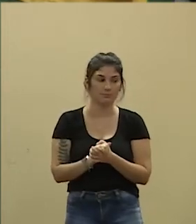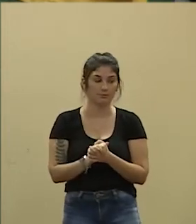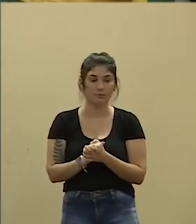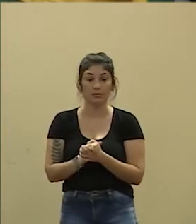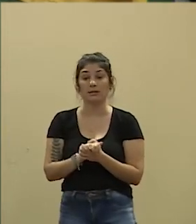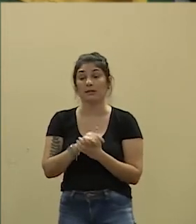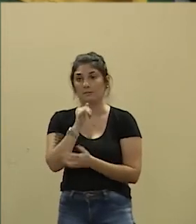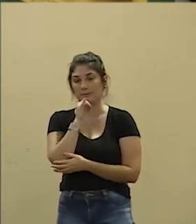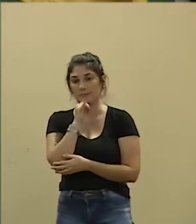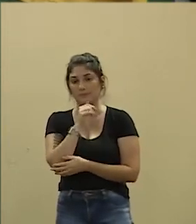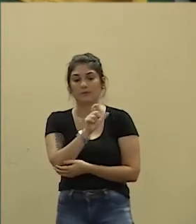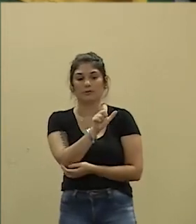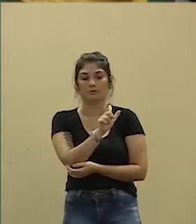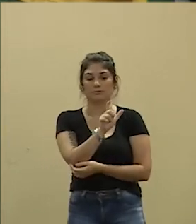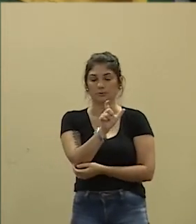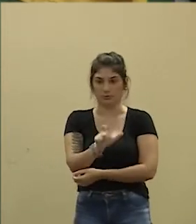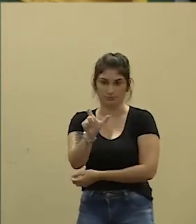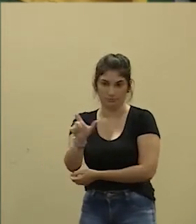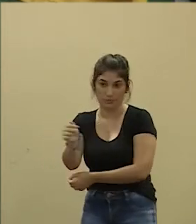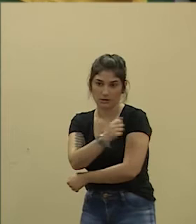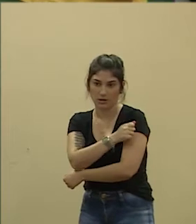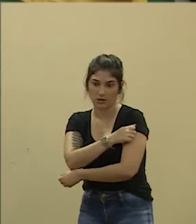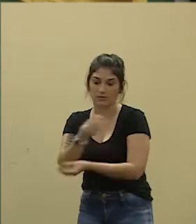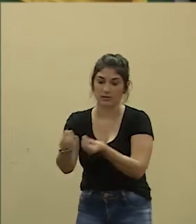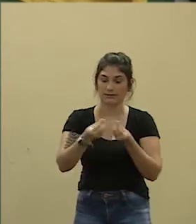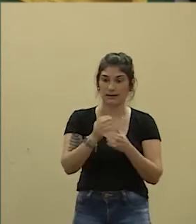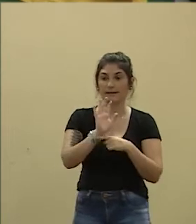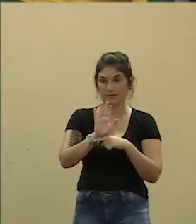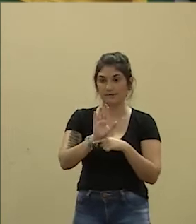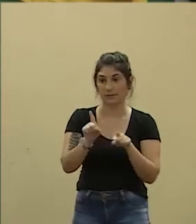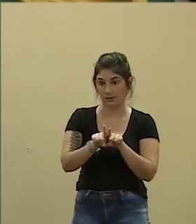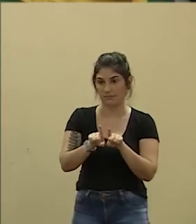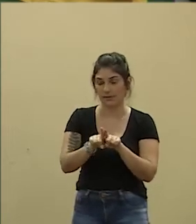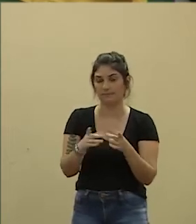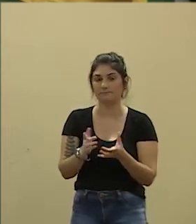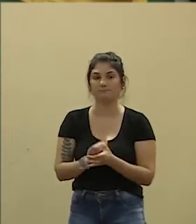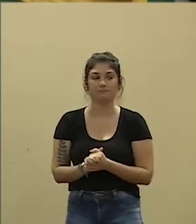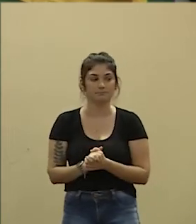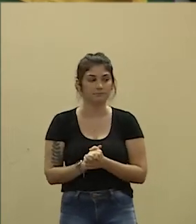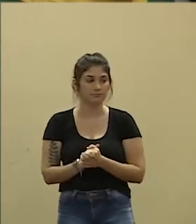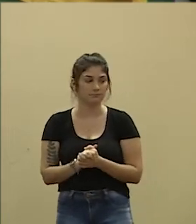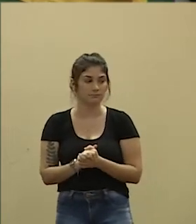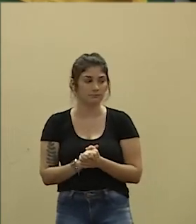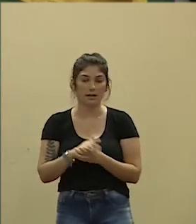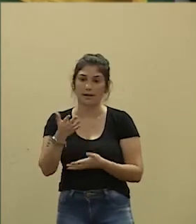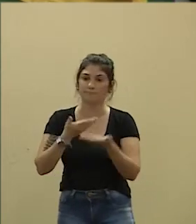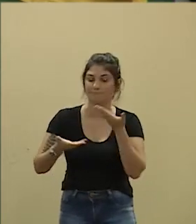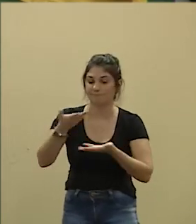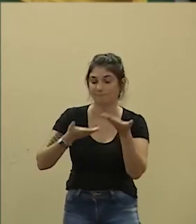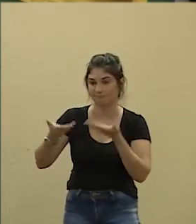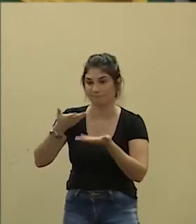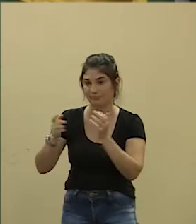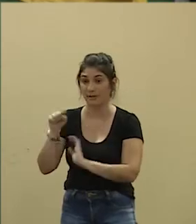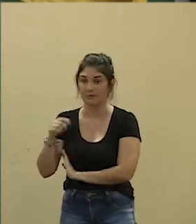trazem vídeo a gente leva vídeos também como o conteúdo importante um contexto educacional